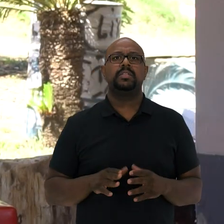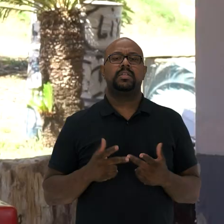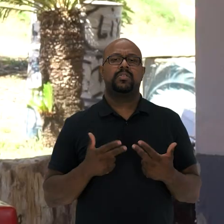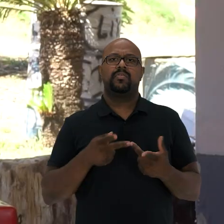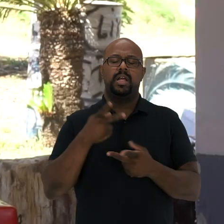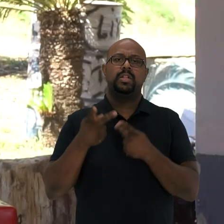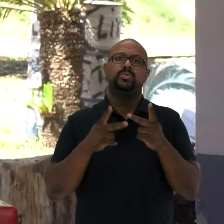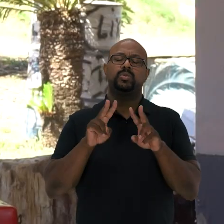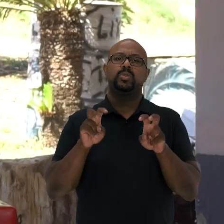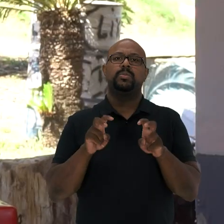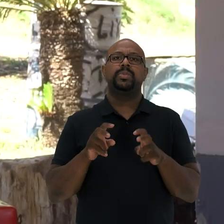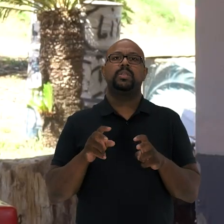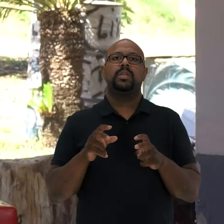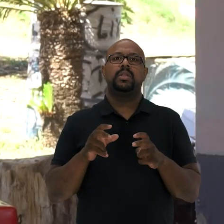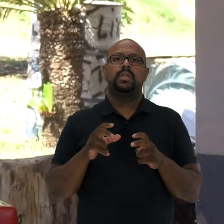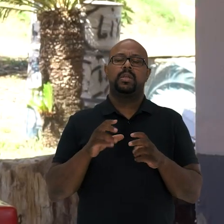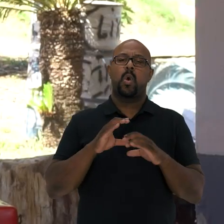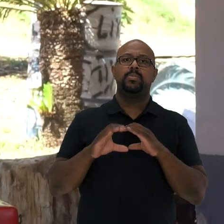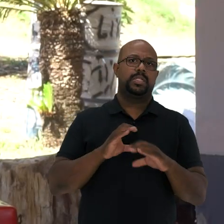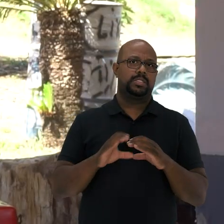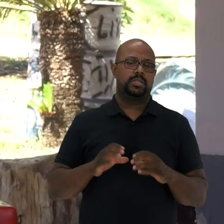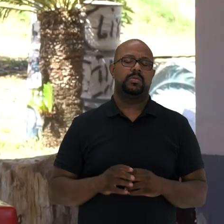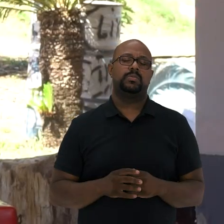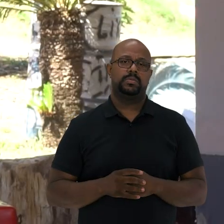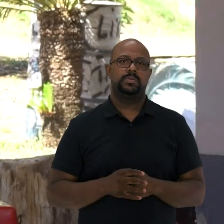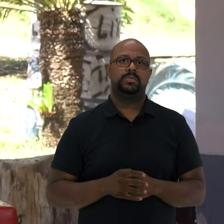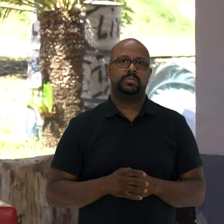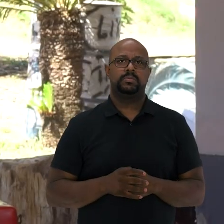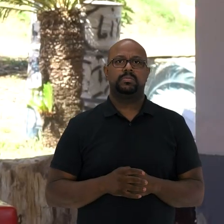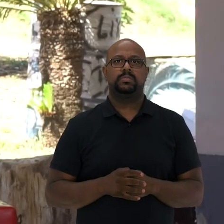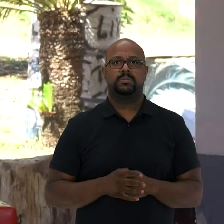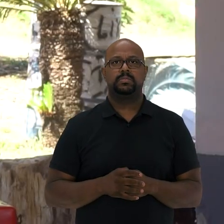né, falando isso sobre comunicação.